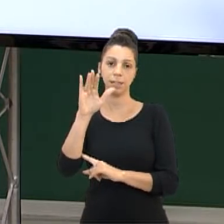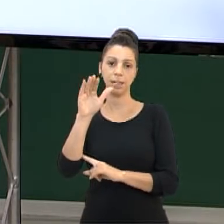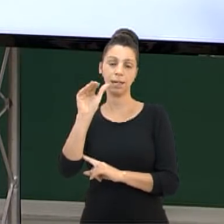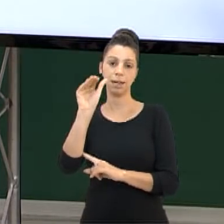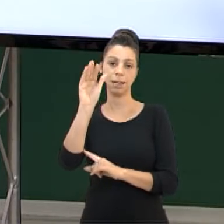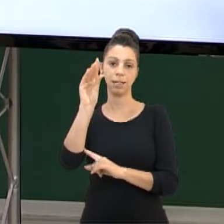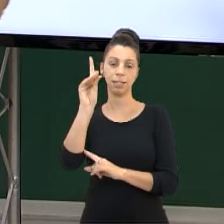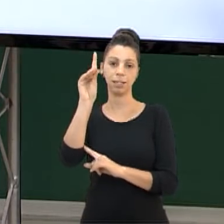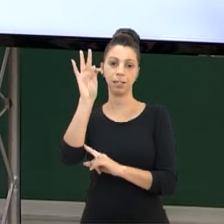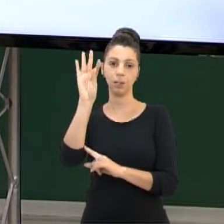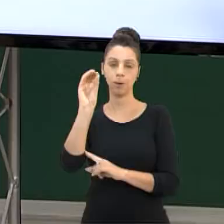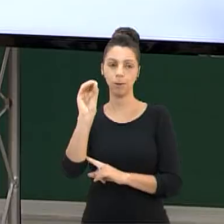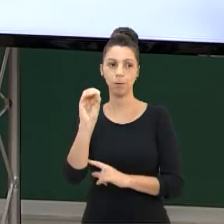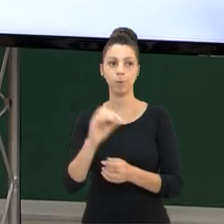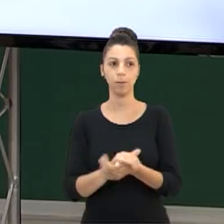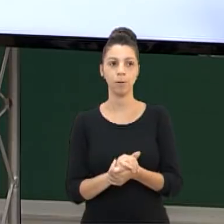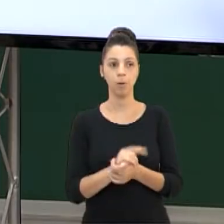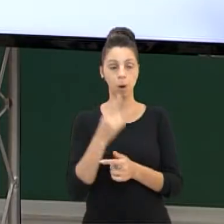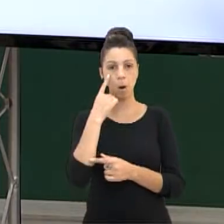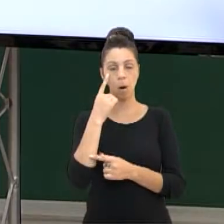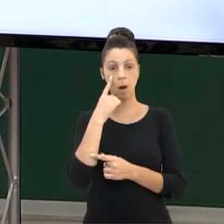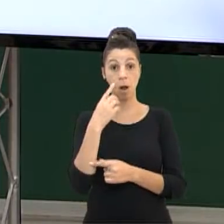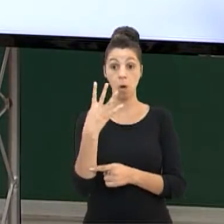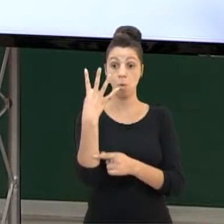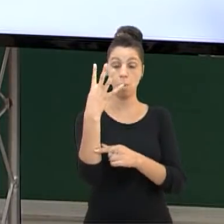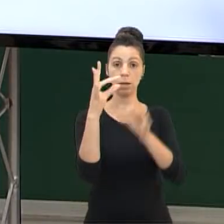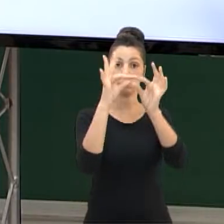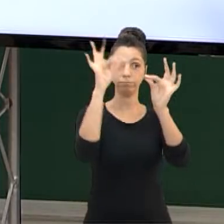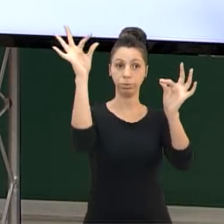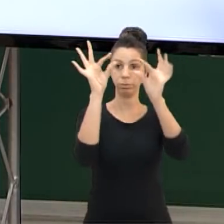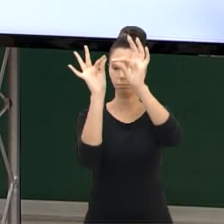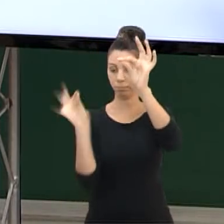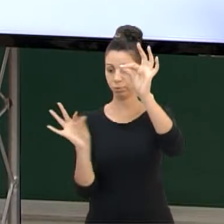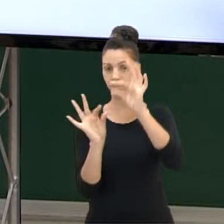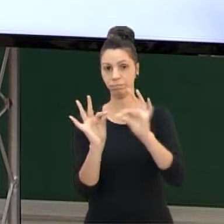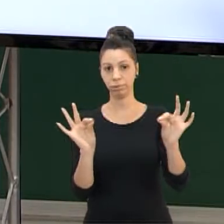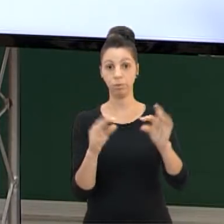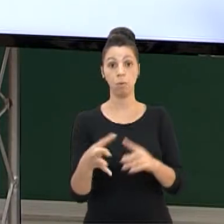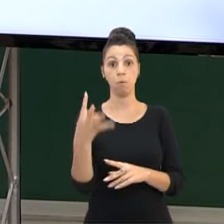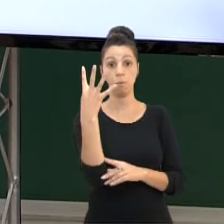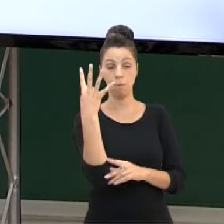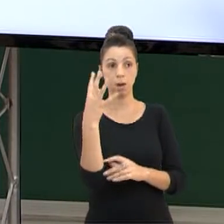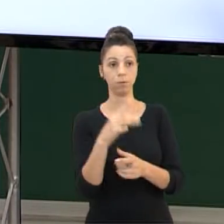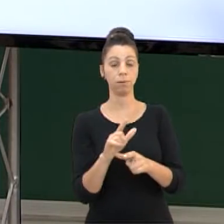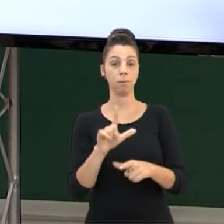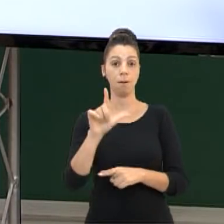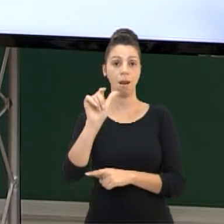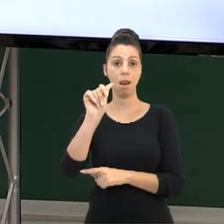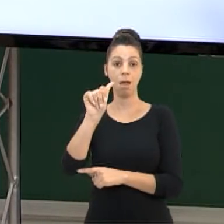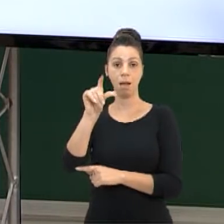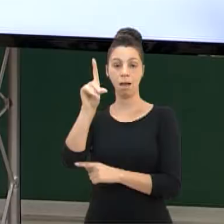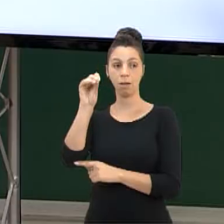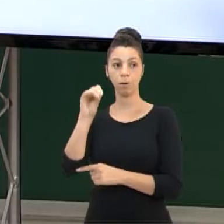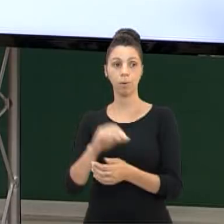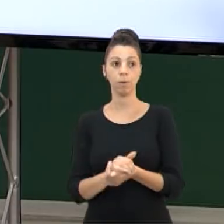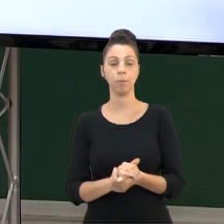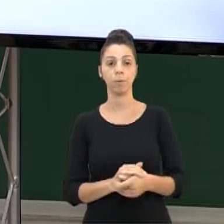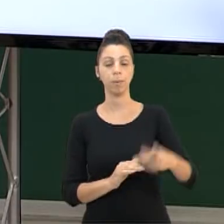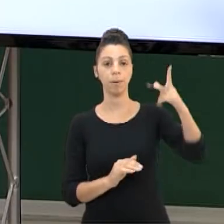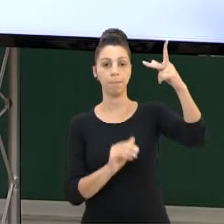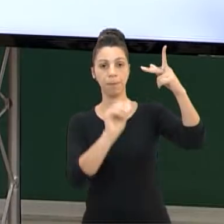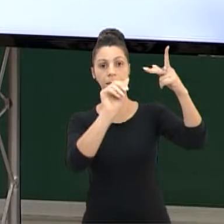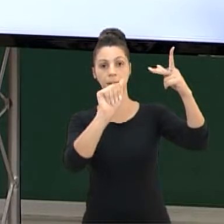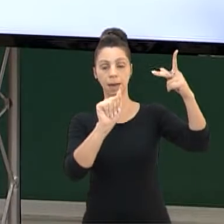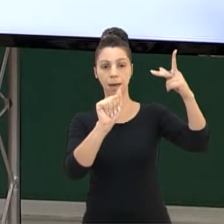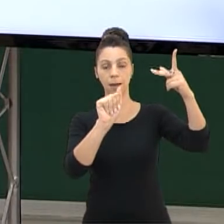PAOB, ok? Quadrilátero, 4 lados. Se o comprimento do raio é 7 centímetros.